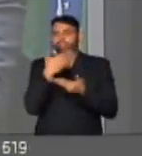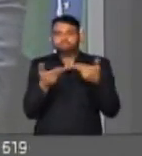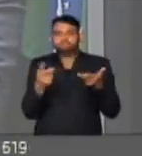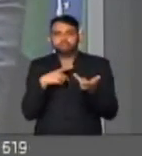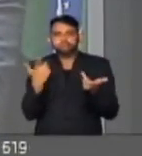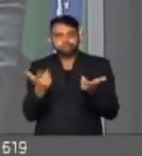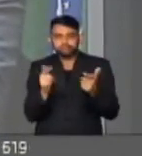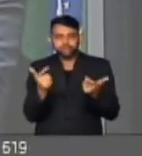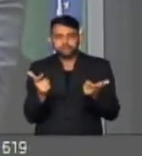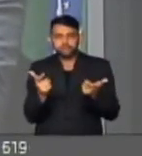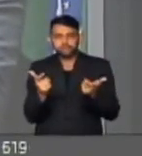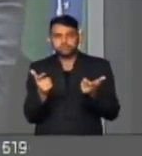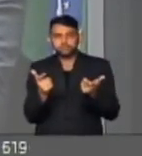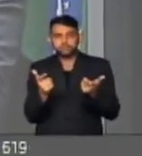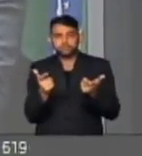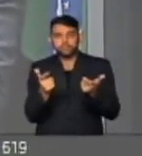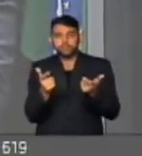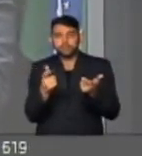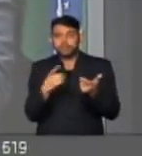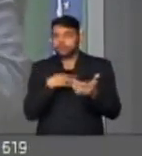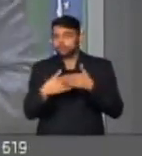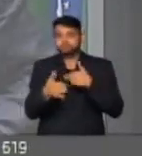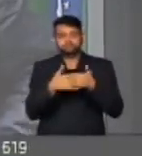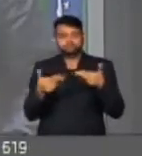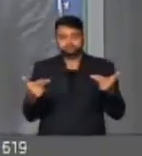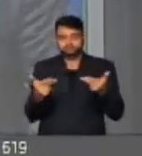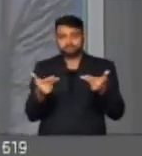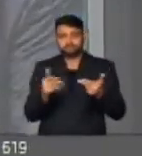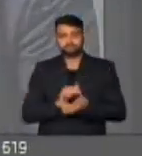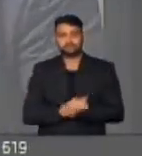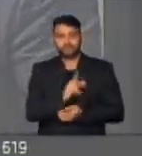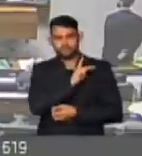achaque. Em hipótese alguma.